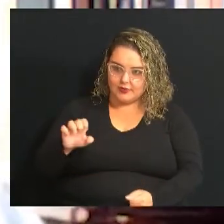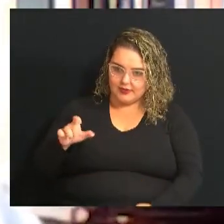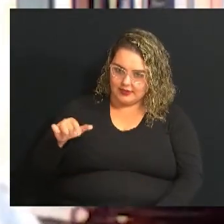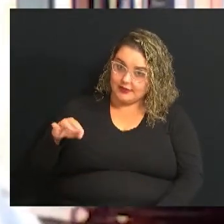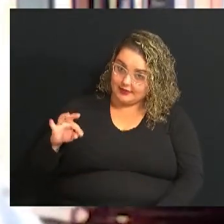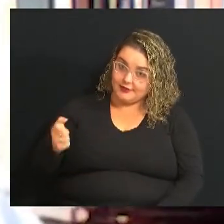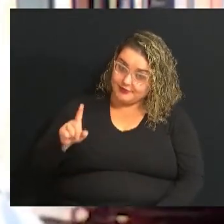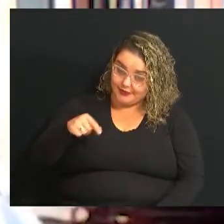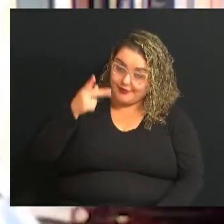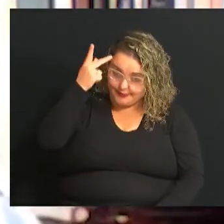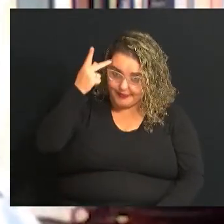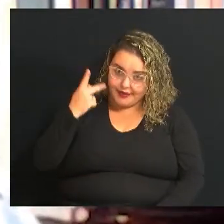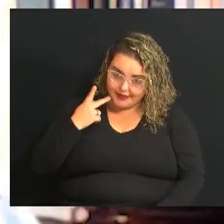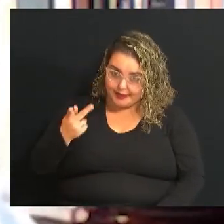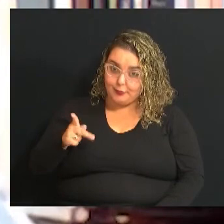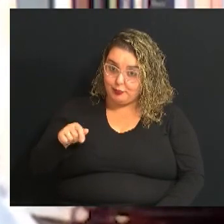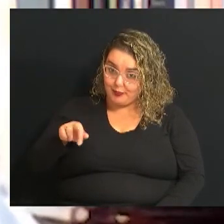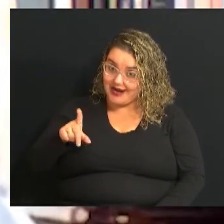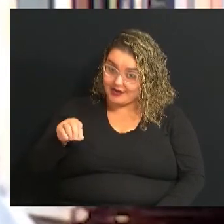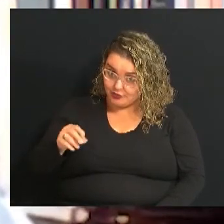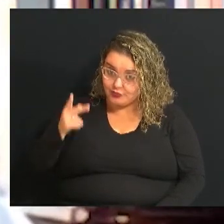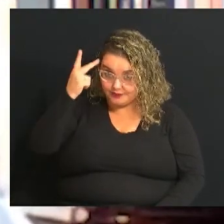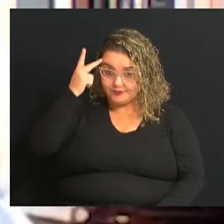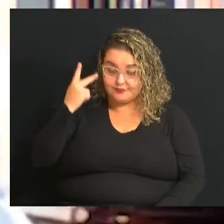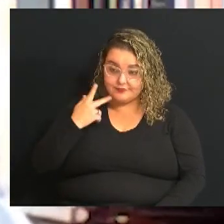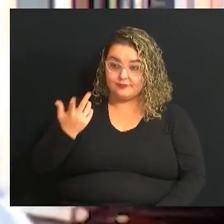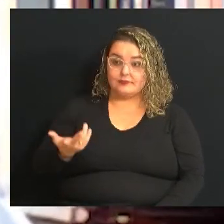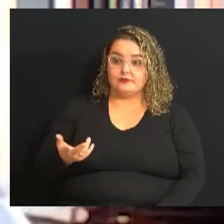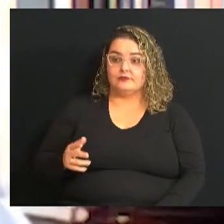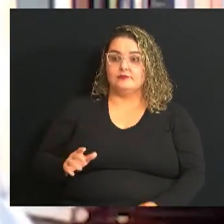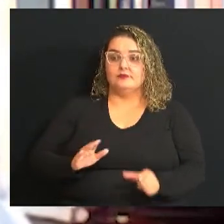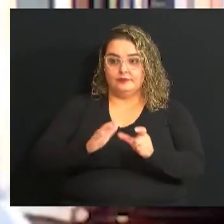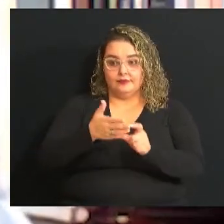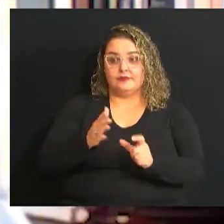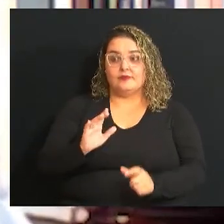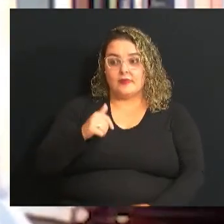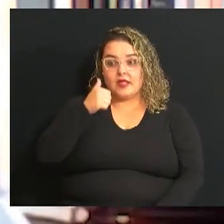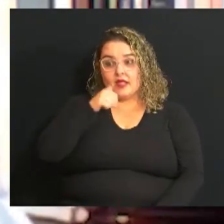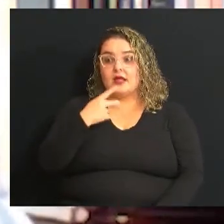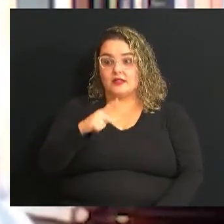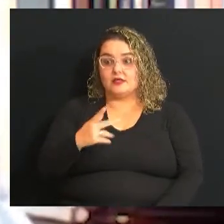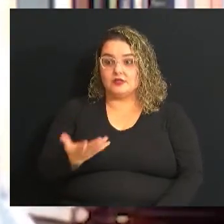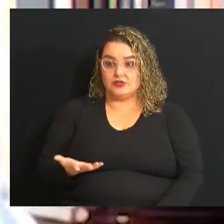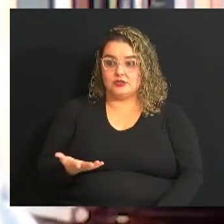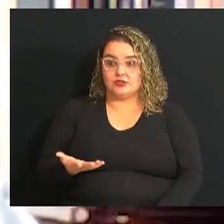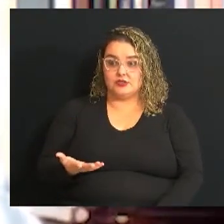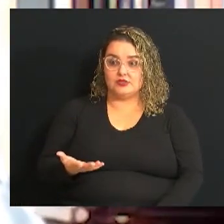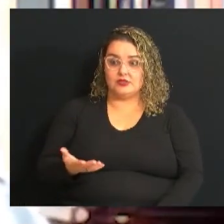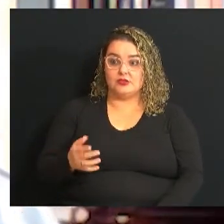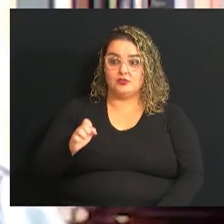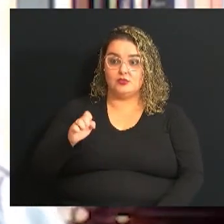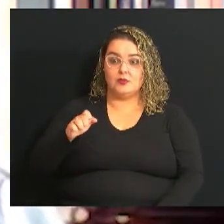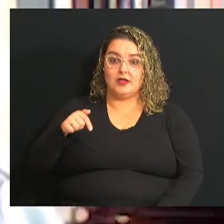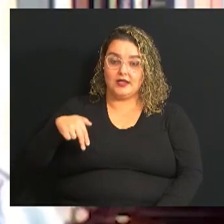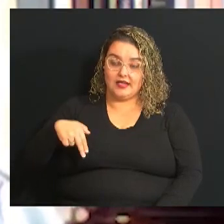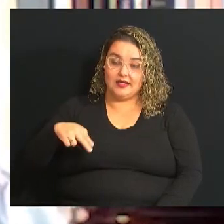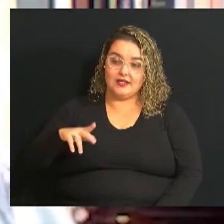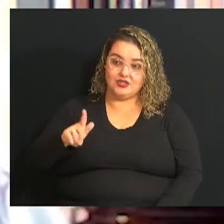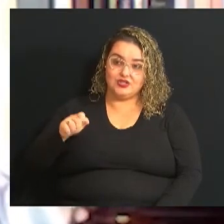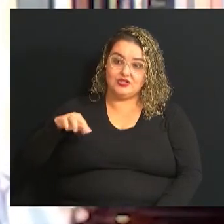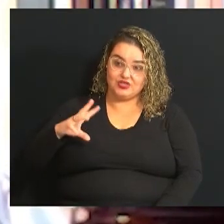que teve um filho tão ilustre, mas que pouco se fala de sua afrodescendência. Esse reconhecimento que nós